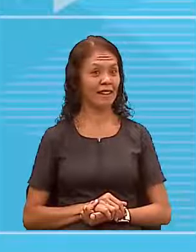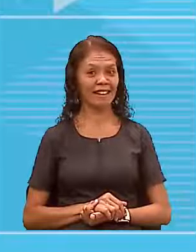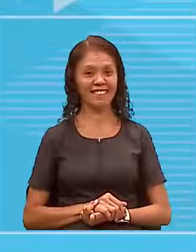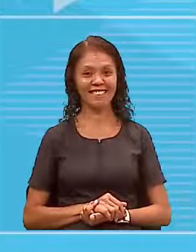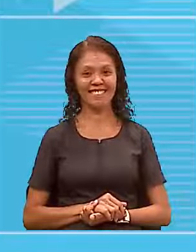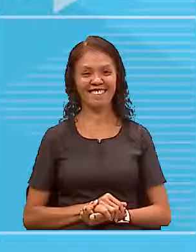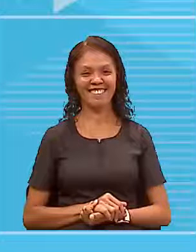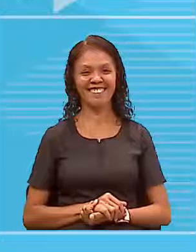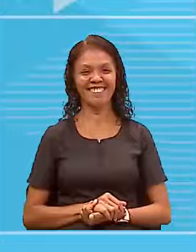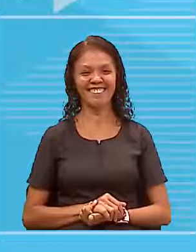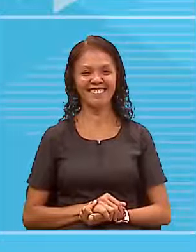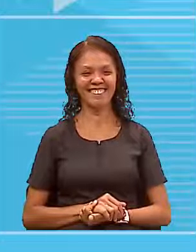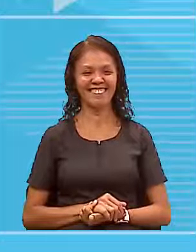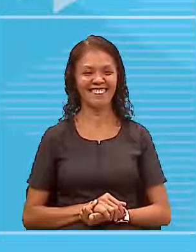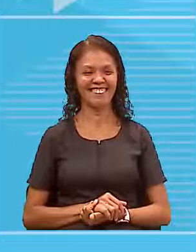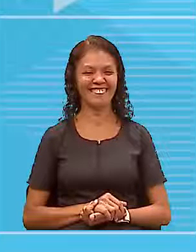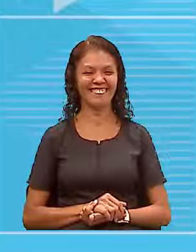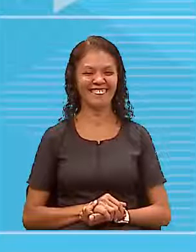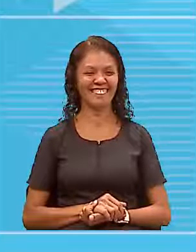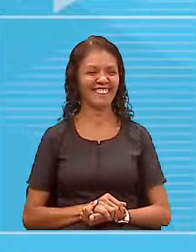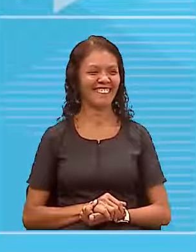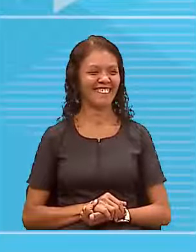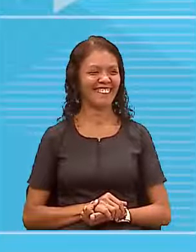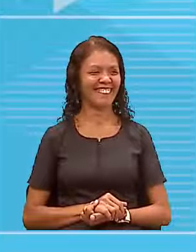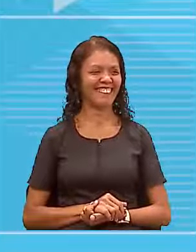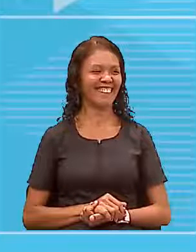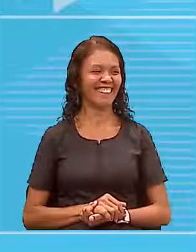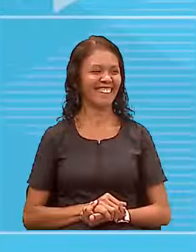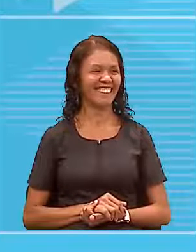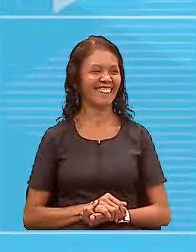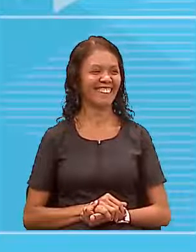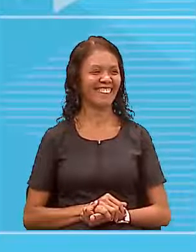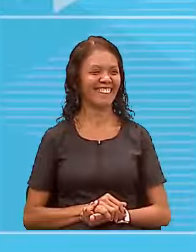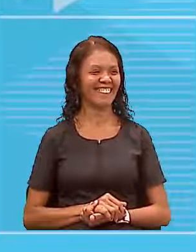5. Queria ter 5.